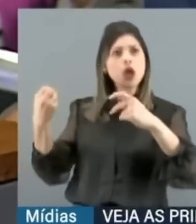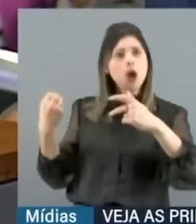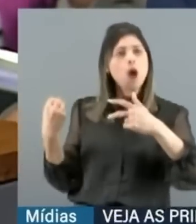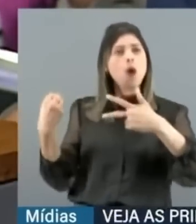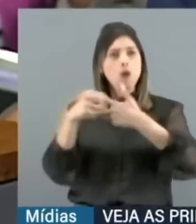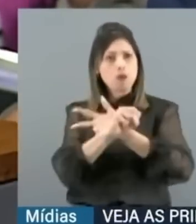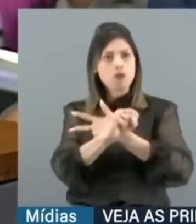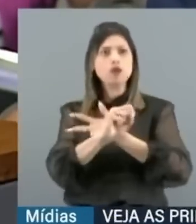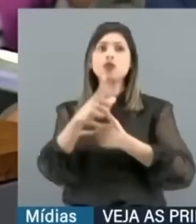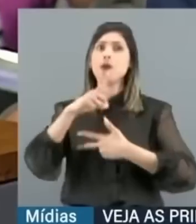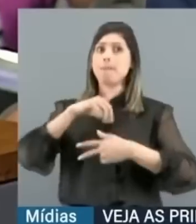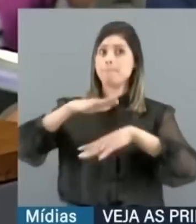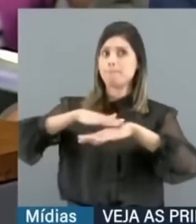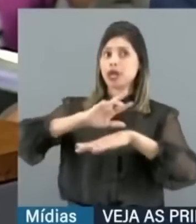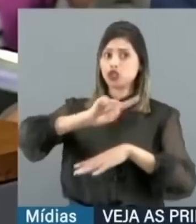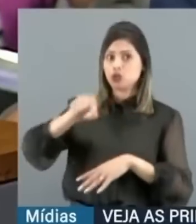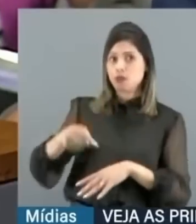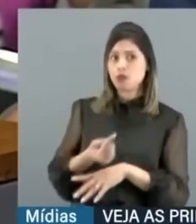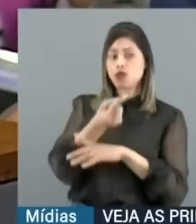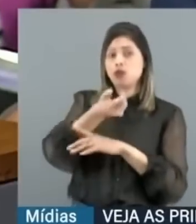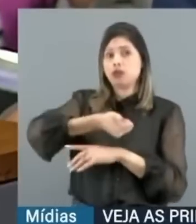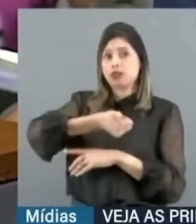mais de